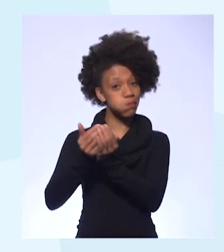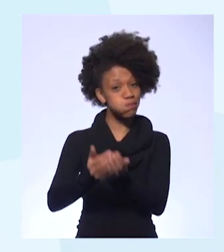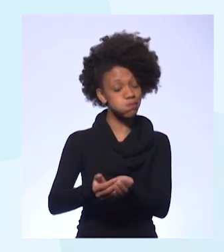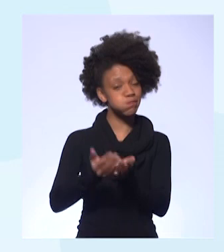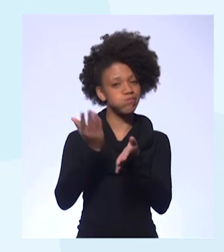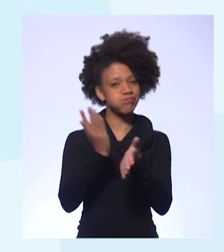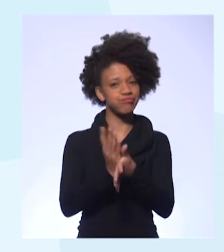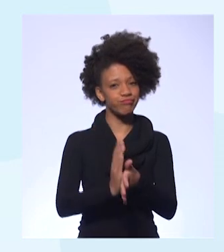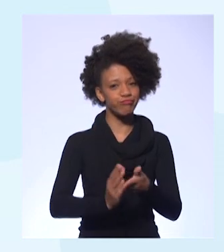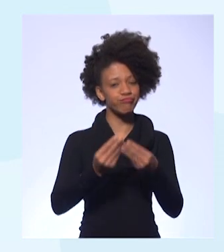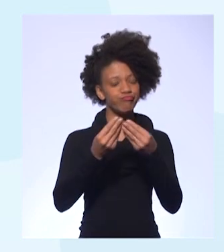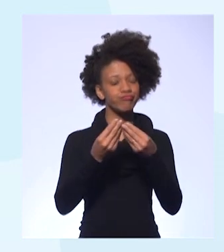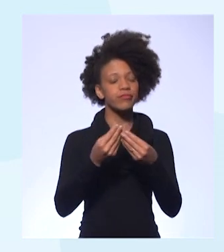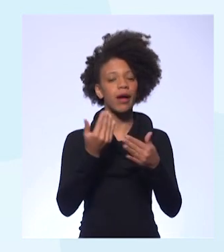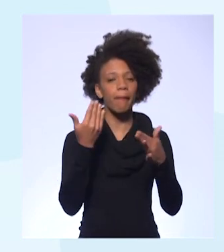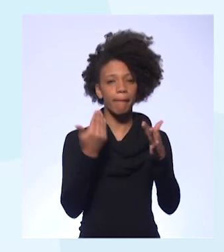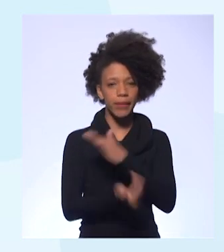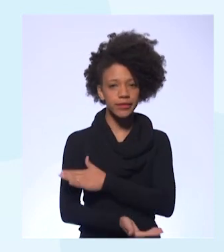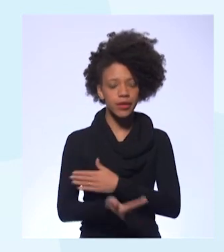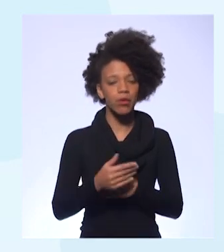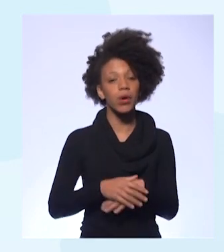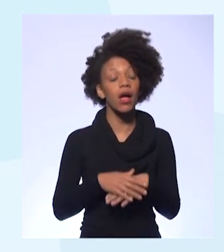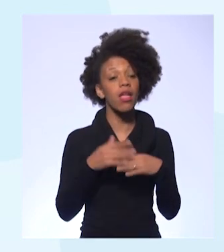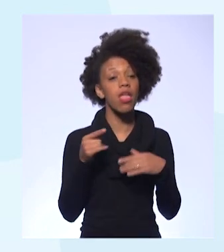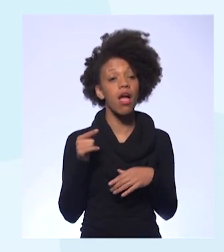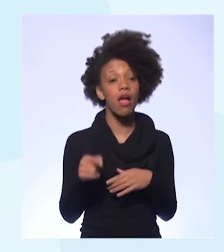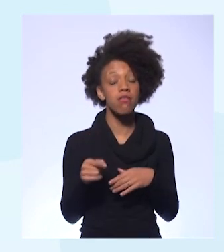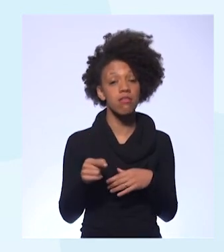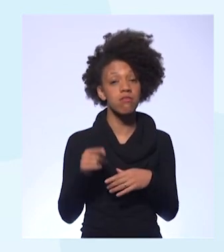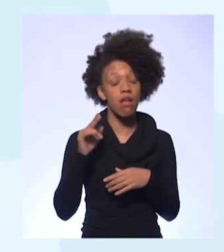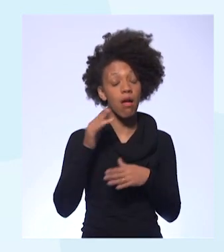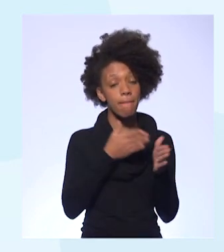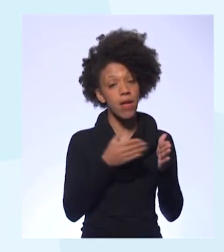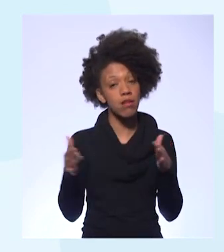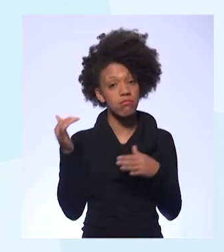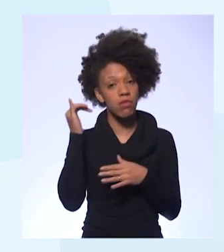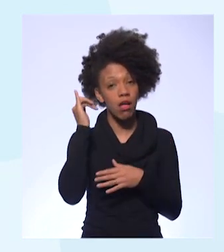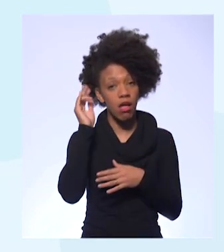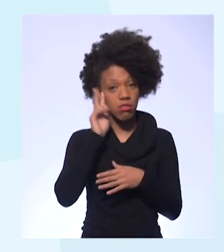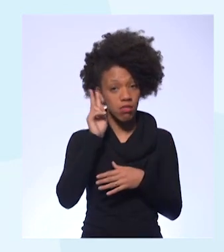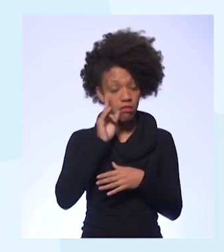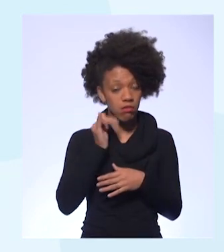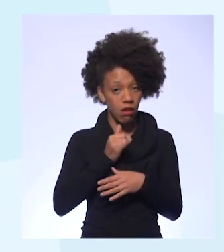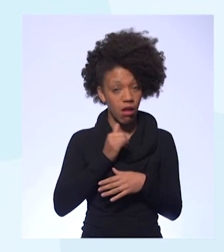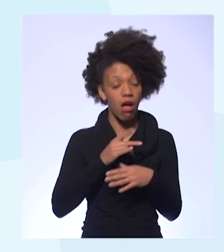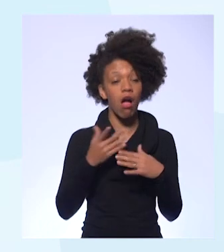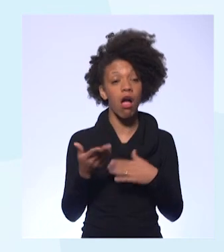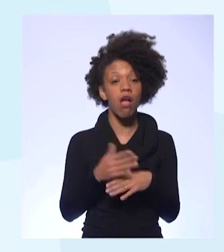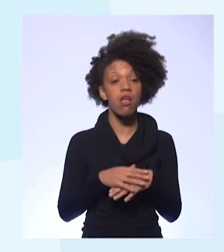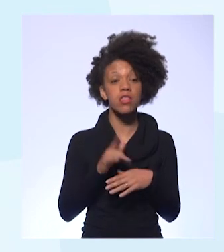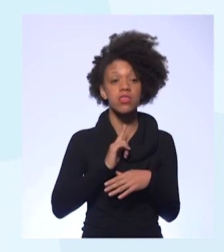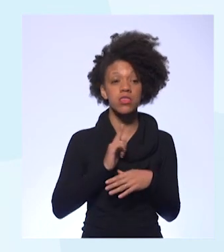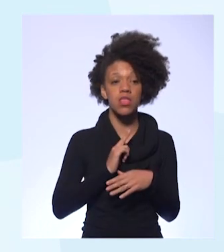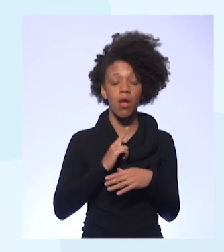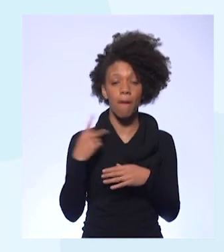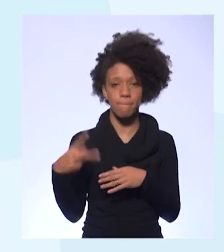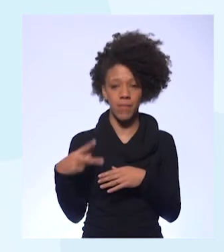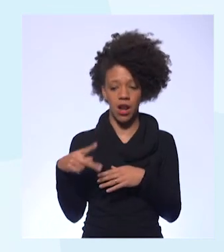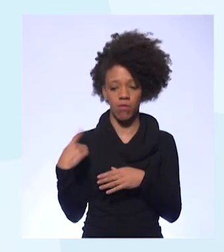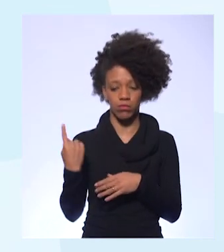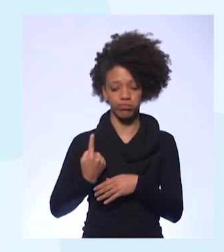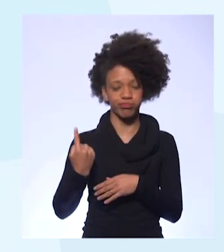esquadra militar e neste momento da história aqui nós já temos o Paraguai isolado